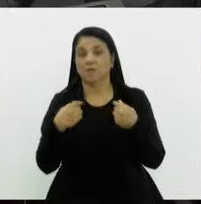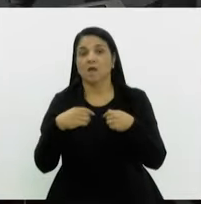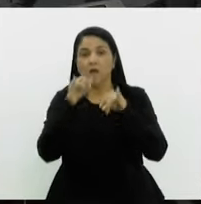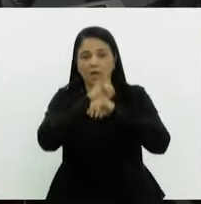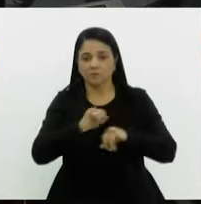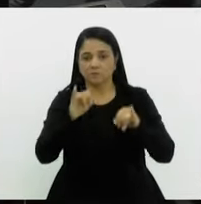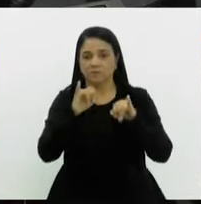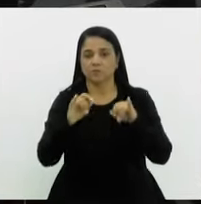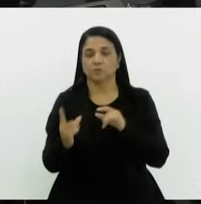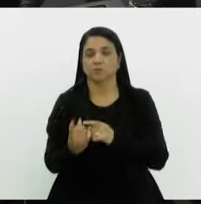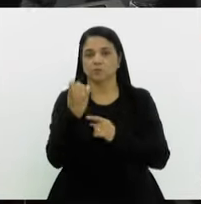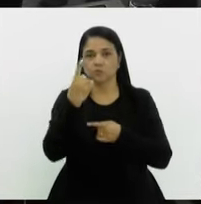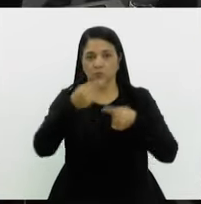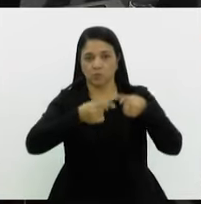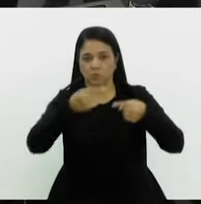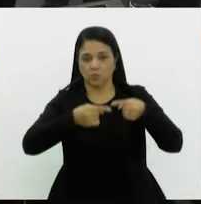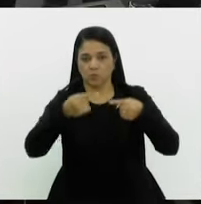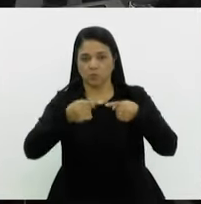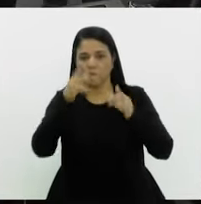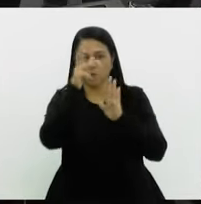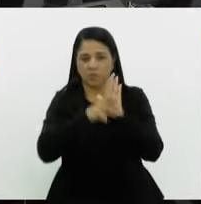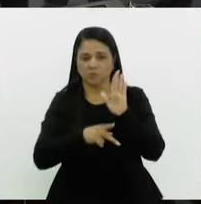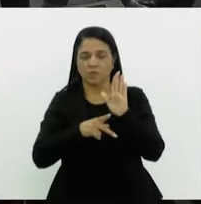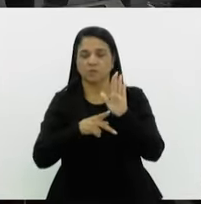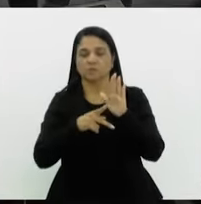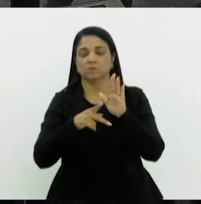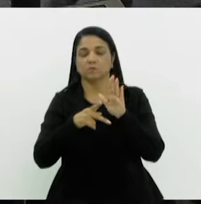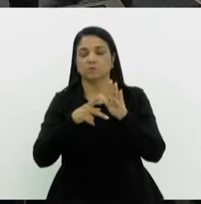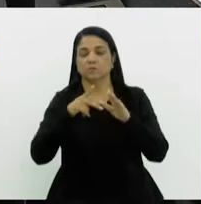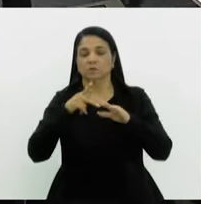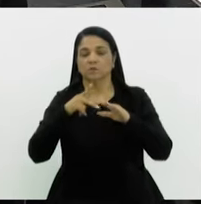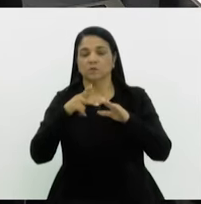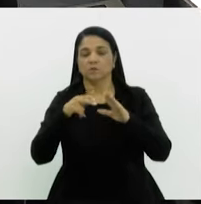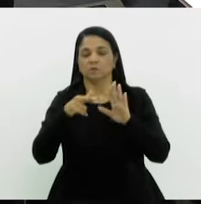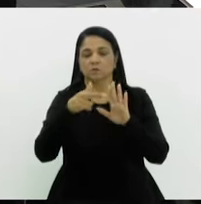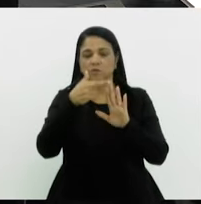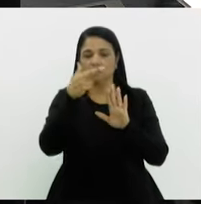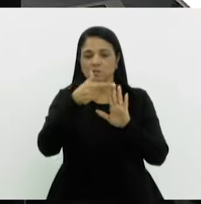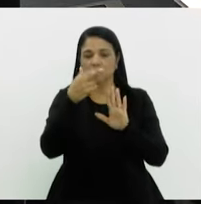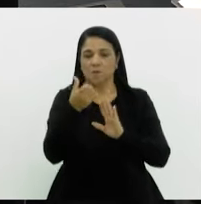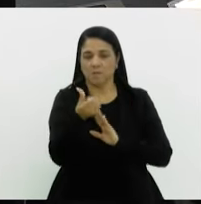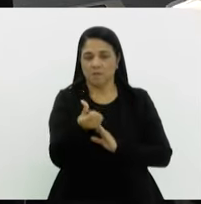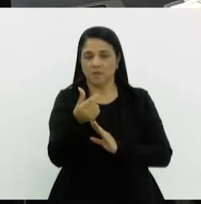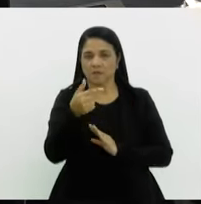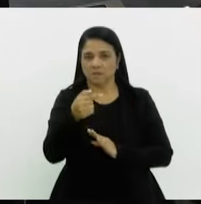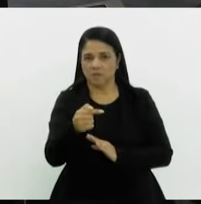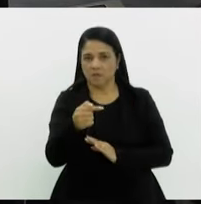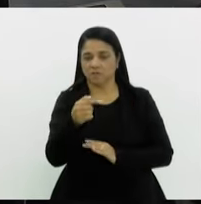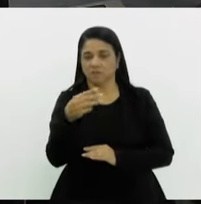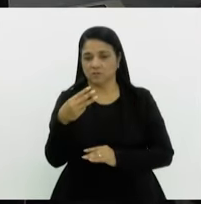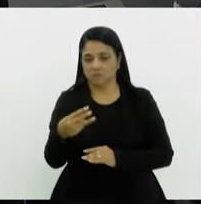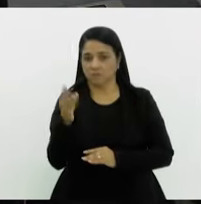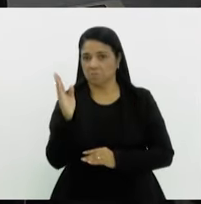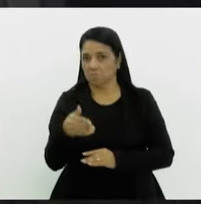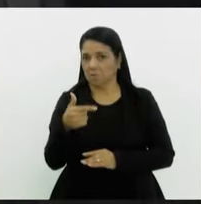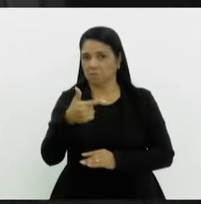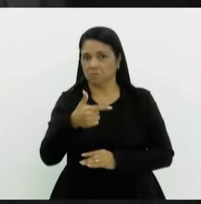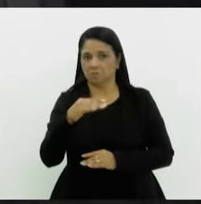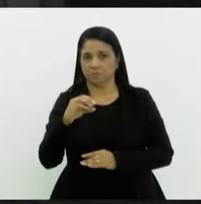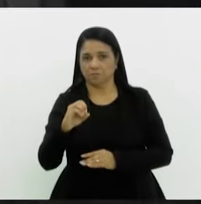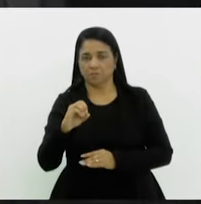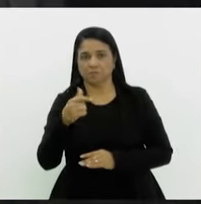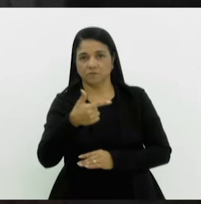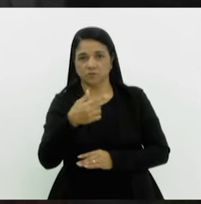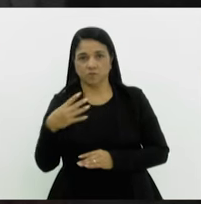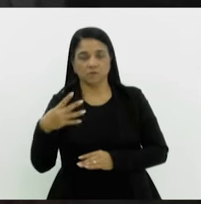Anuncio, em discussão única, projeto de resolução número 673 de 24, de